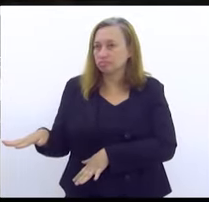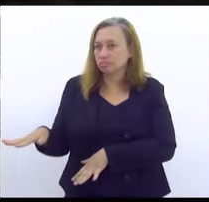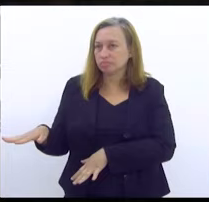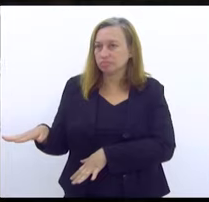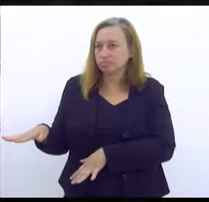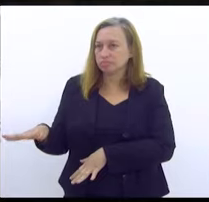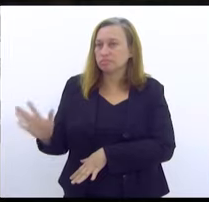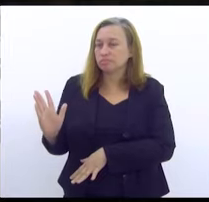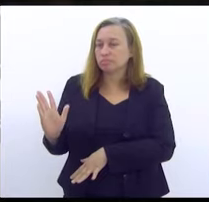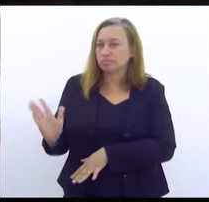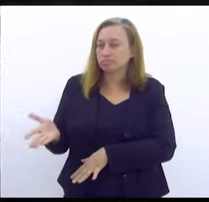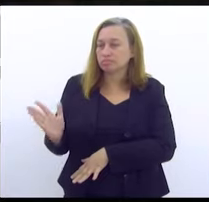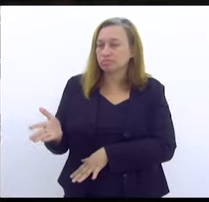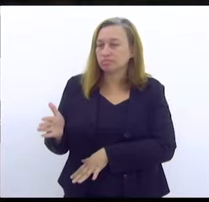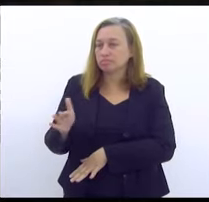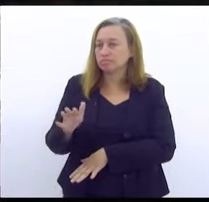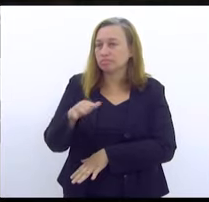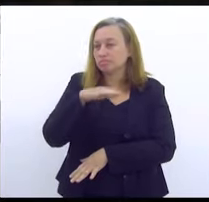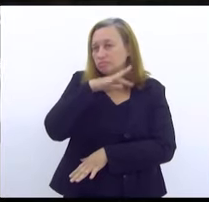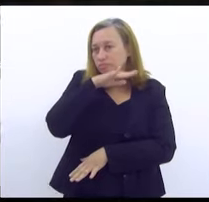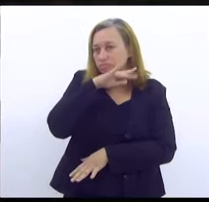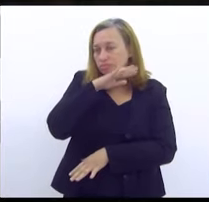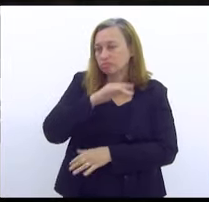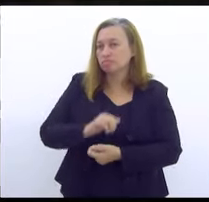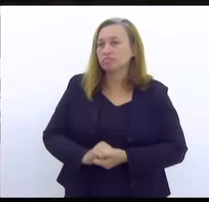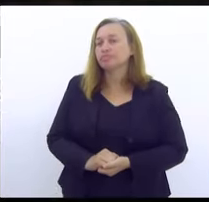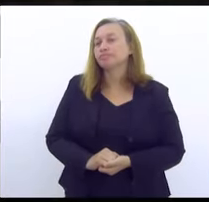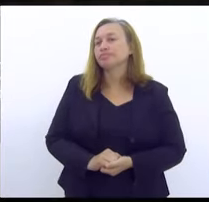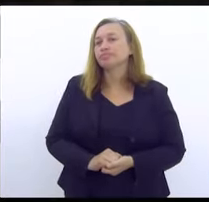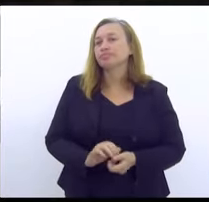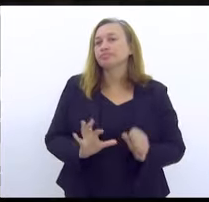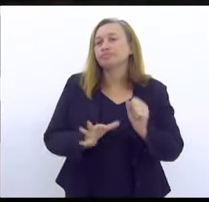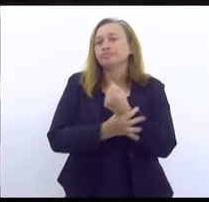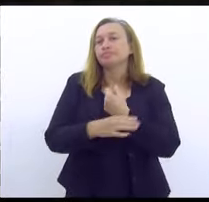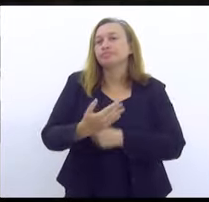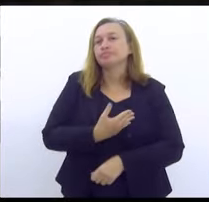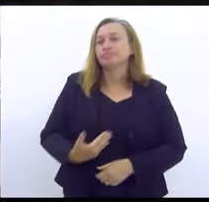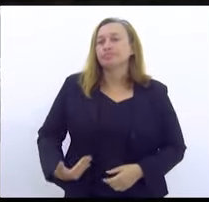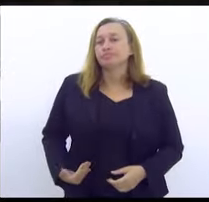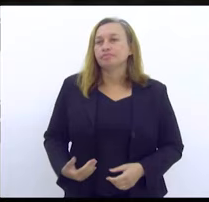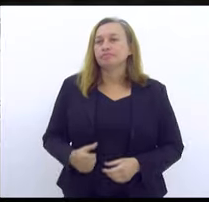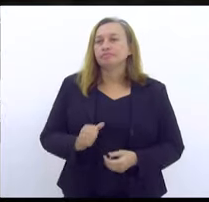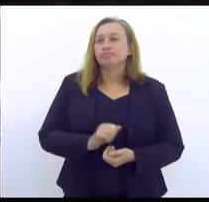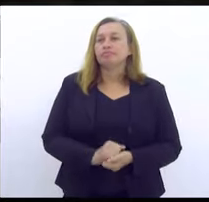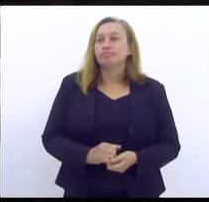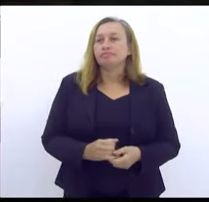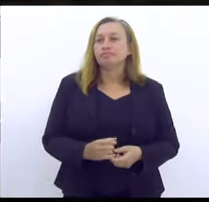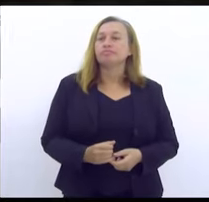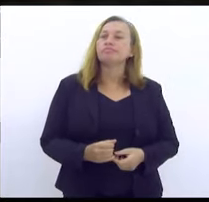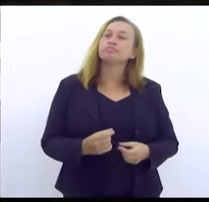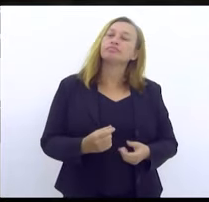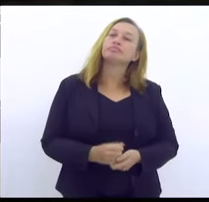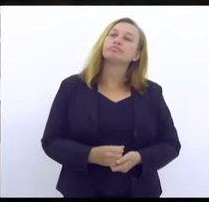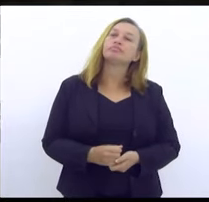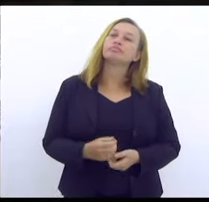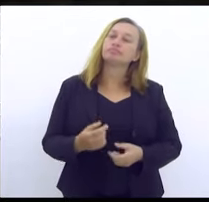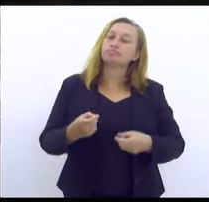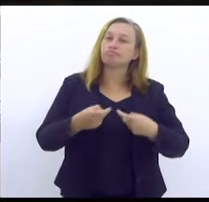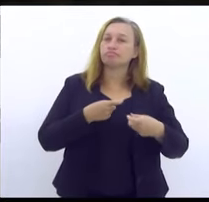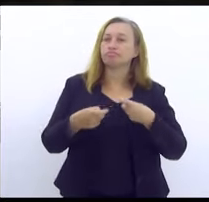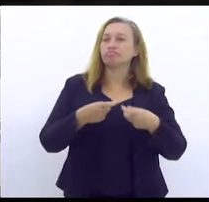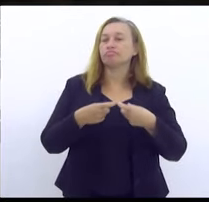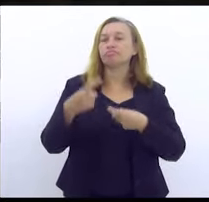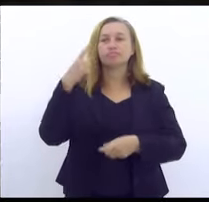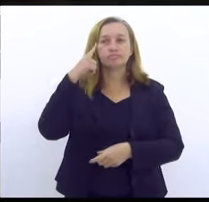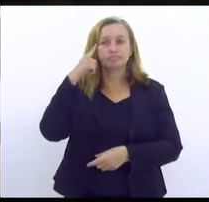já é a falência de uma perspectiva de segurança pública que aposta no confronto, que aposta na guerra, e não